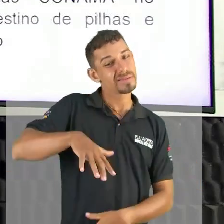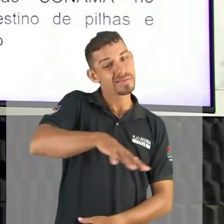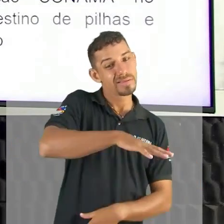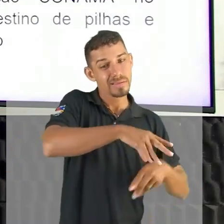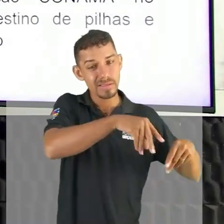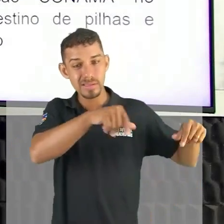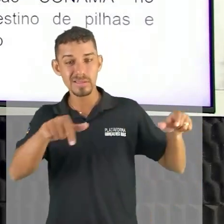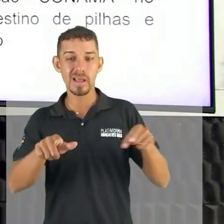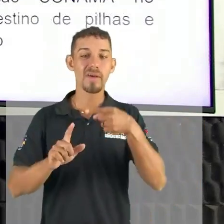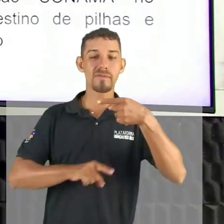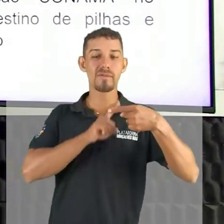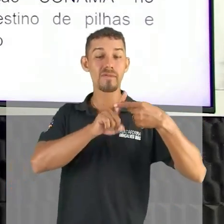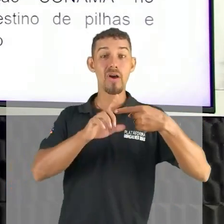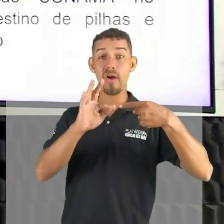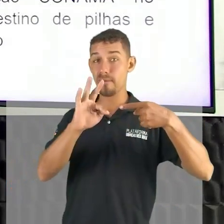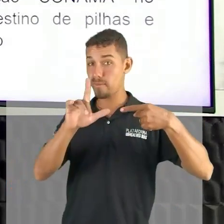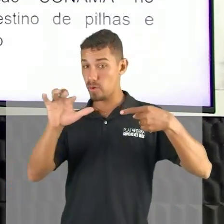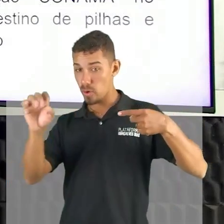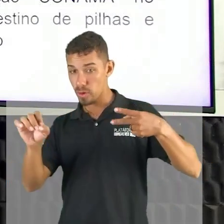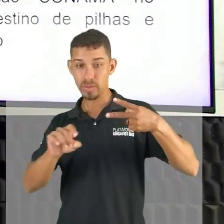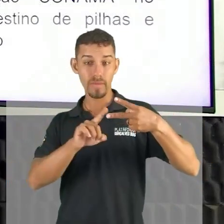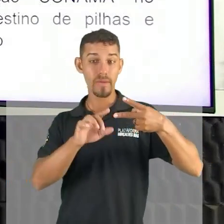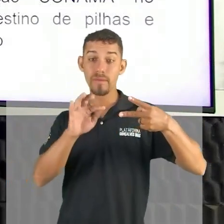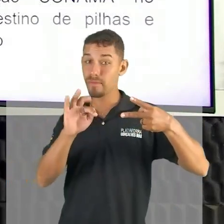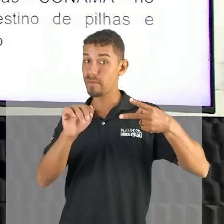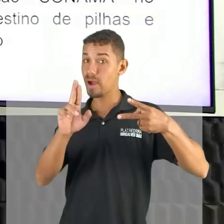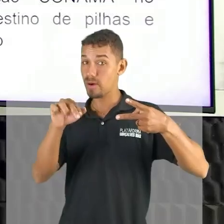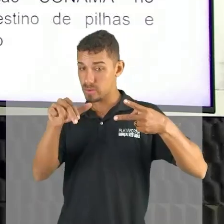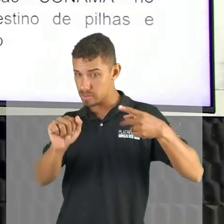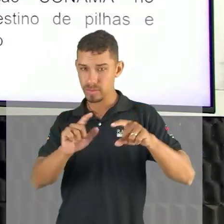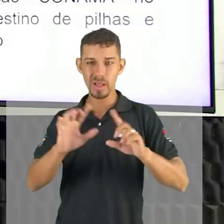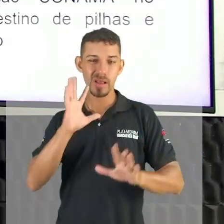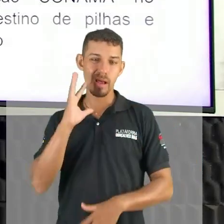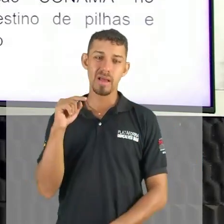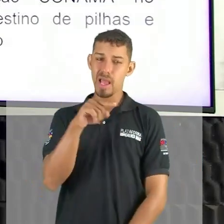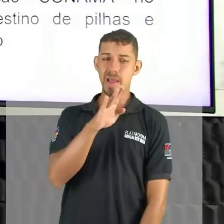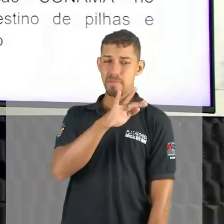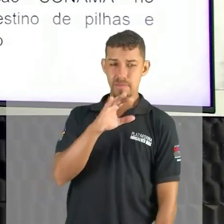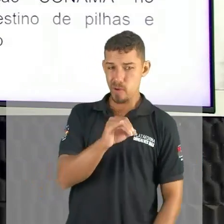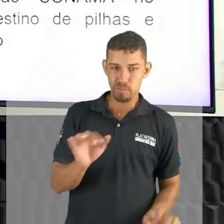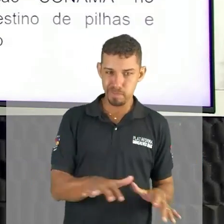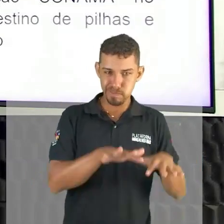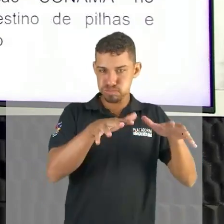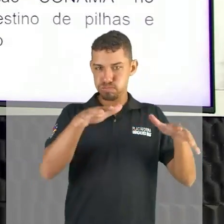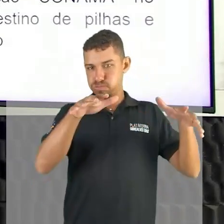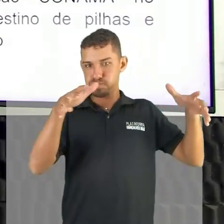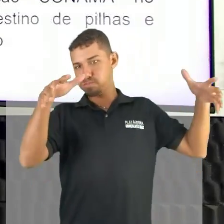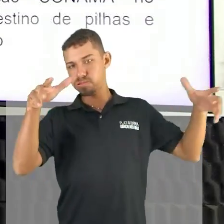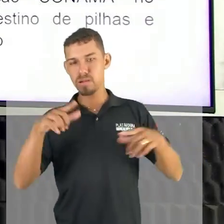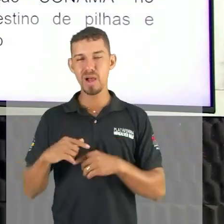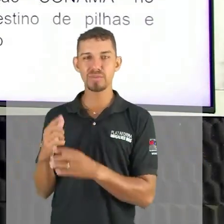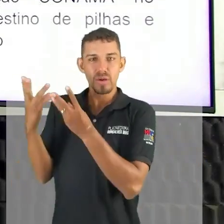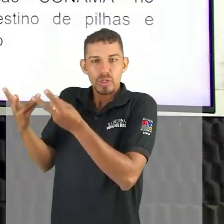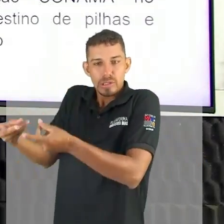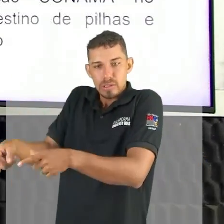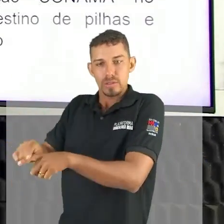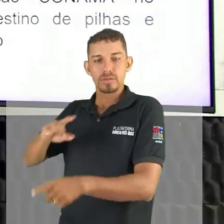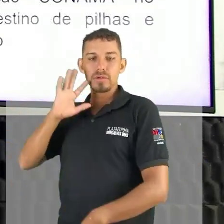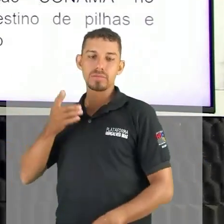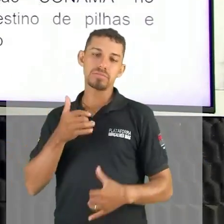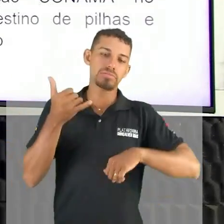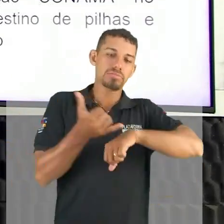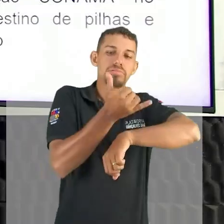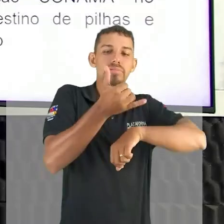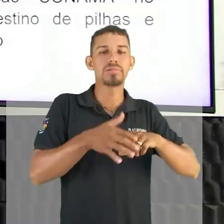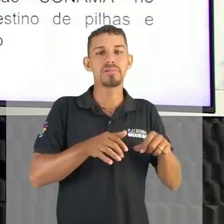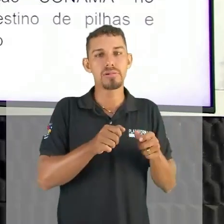flora e a fauna. Por serem bioacumulativos e não biodegradáveis, esses metais chegam de forma acumulada aos